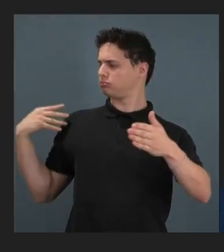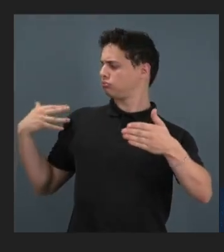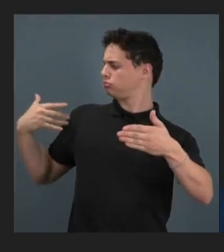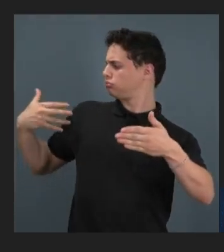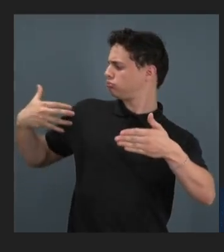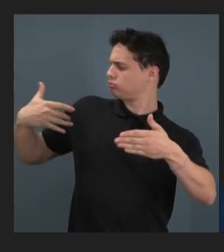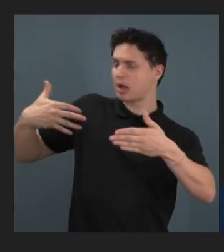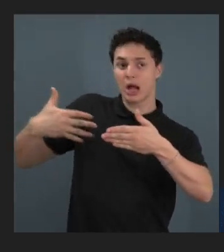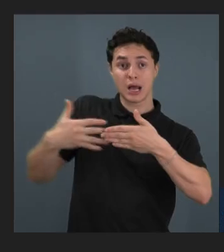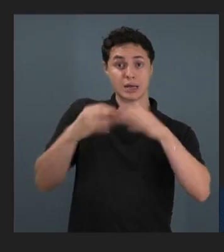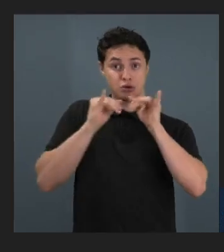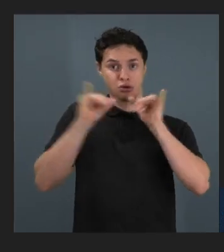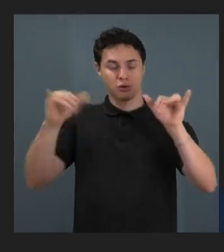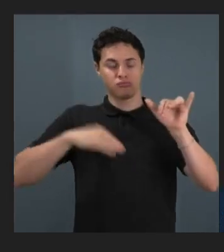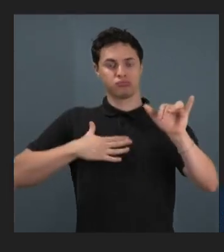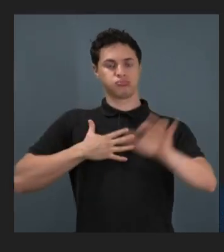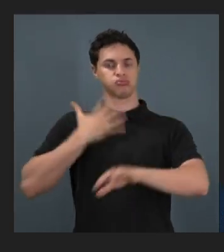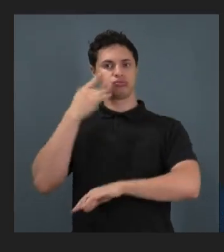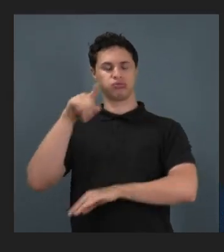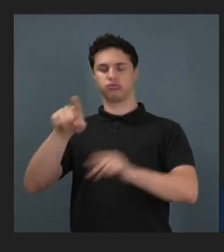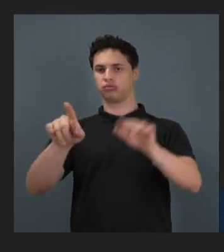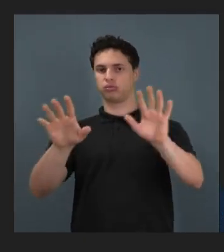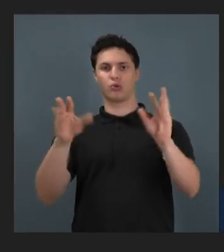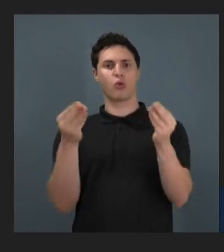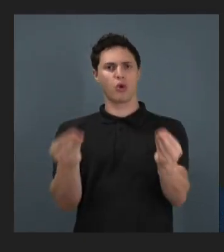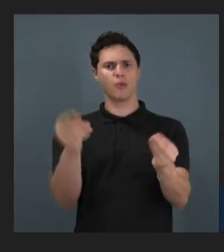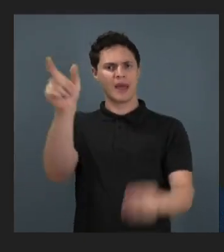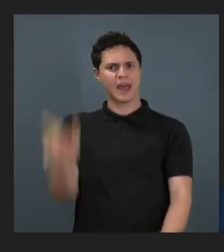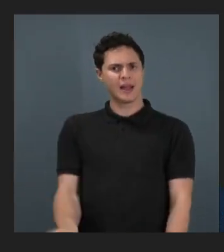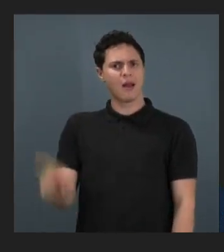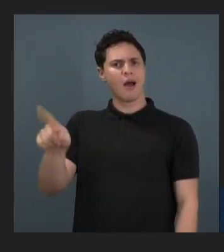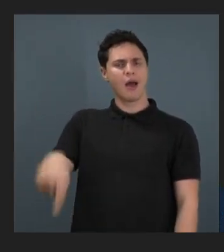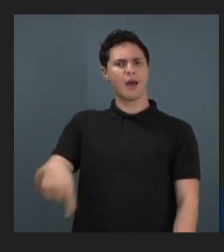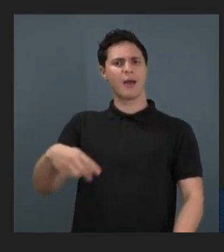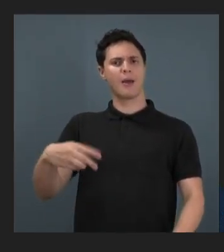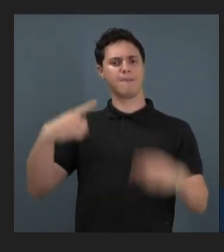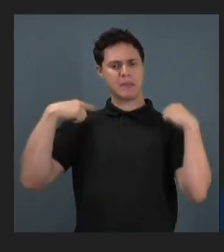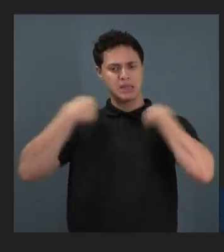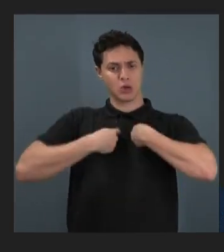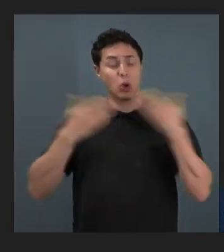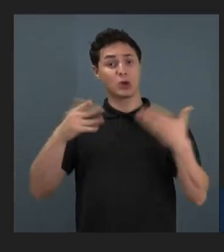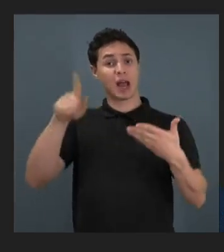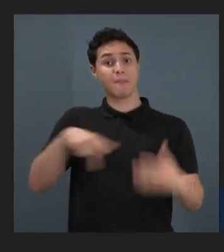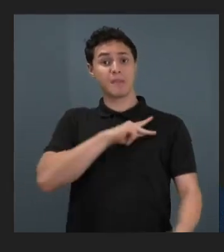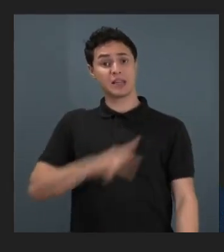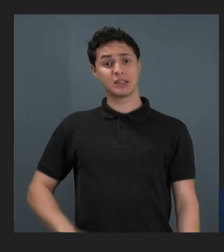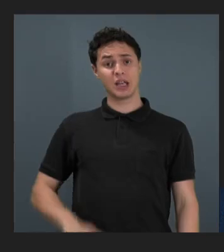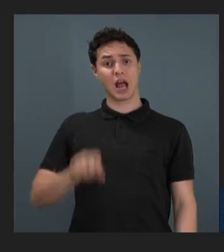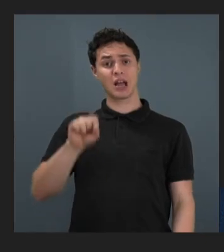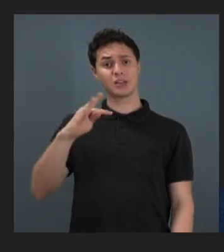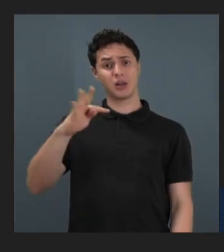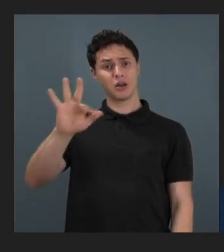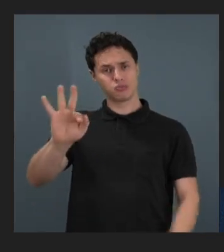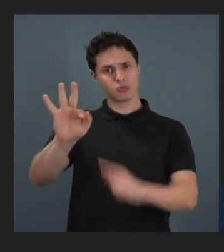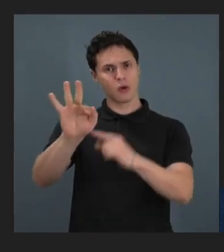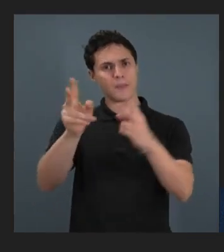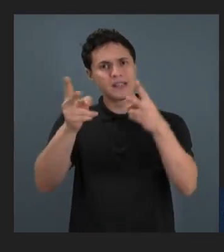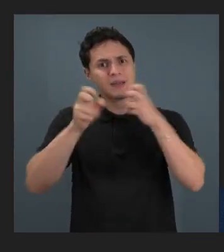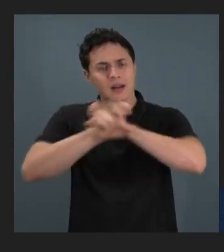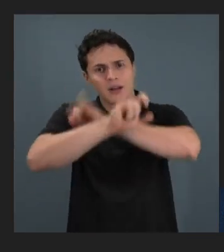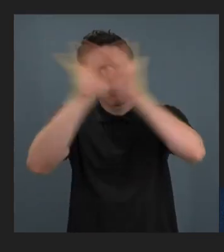de declarações estapafúrdias de um ministro do Supremo que hoje é o presidente. Olha os sinais claros